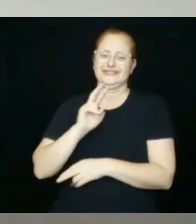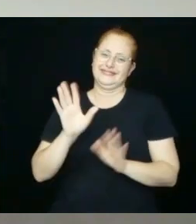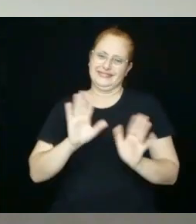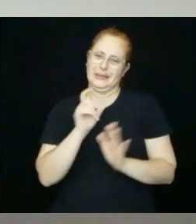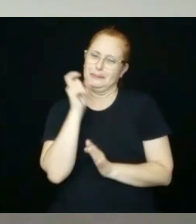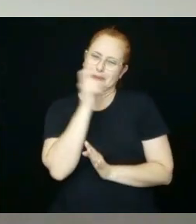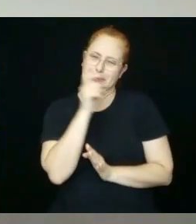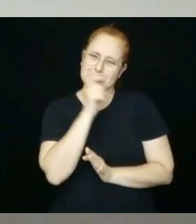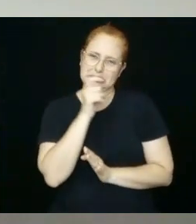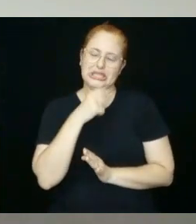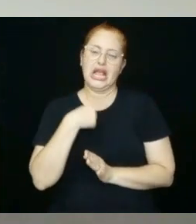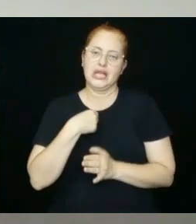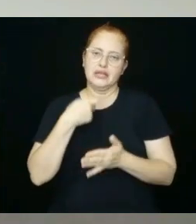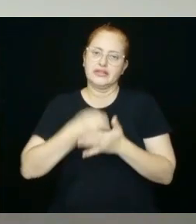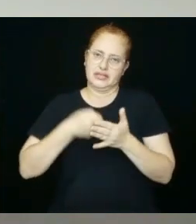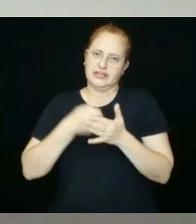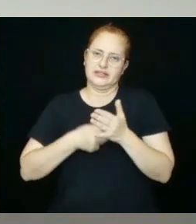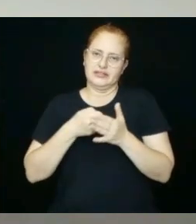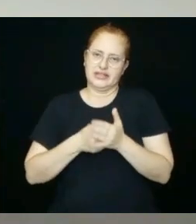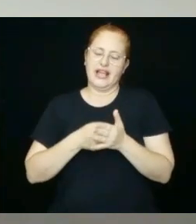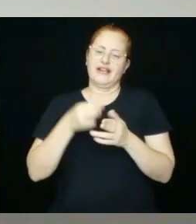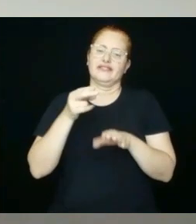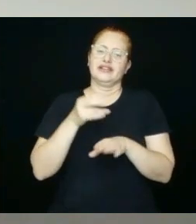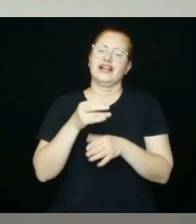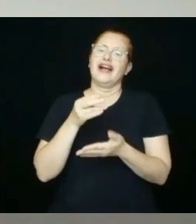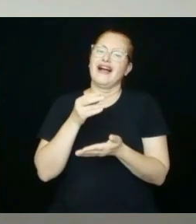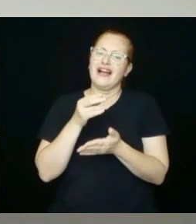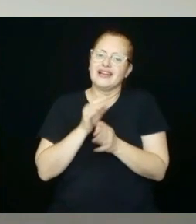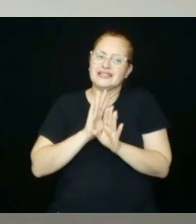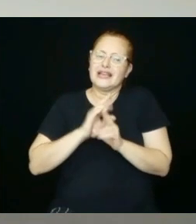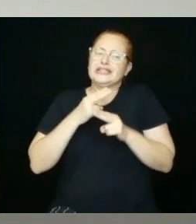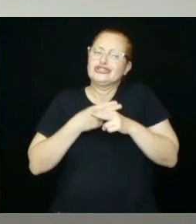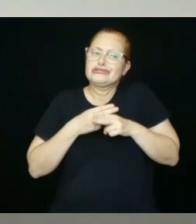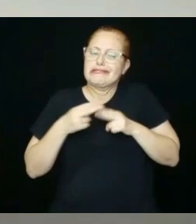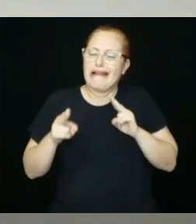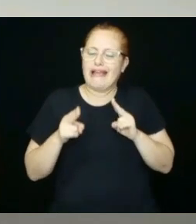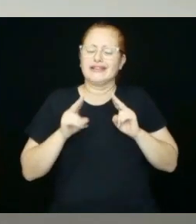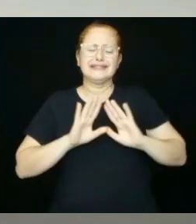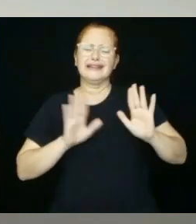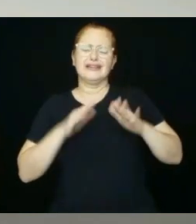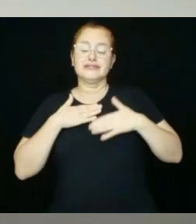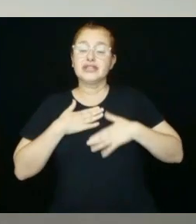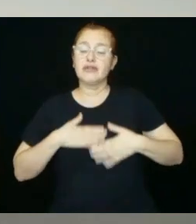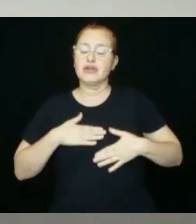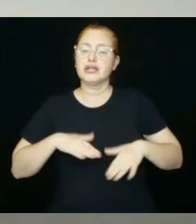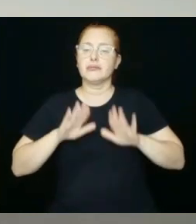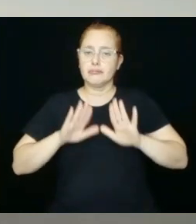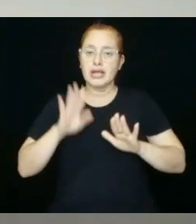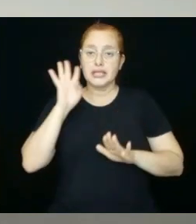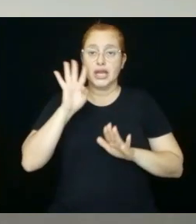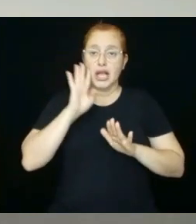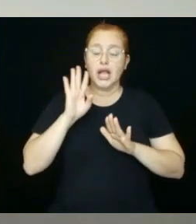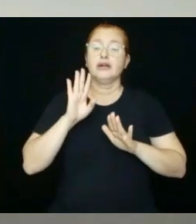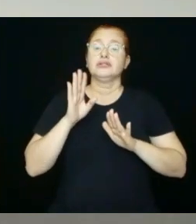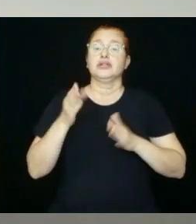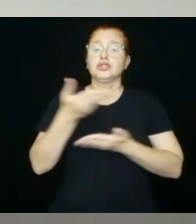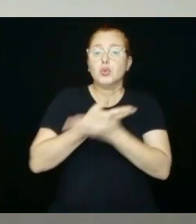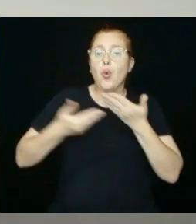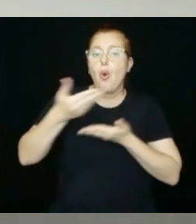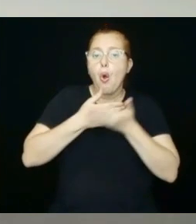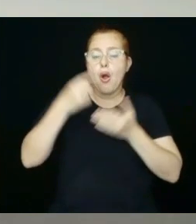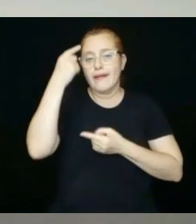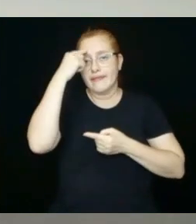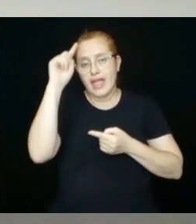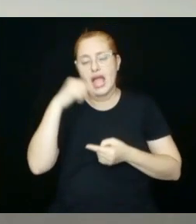Mentira, eu tentava ser discreta pra não atrapalhar. Não, foi bem tranquilo, assim. Mas era legal a troca de ideia, assim, tinha gente que dizia